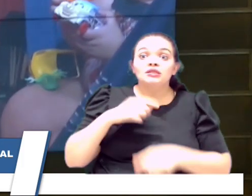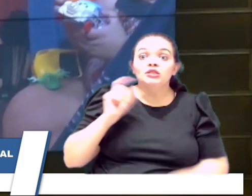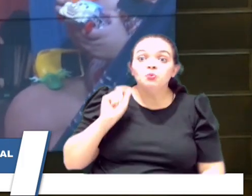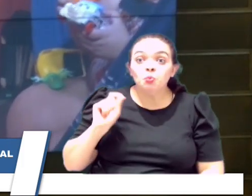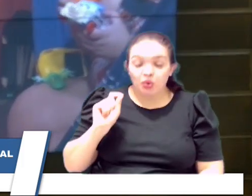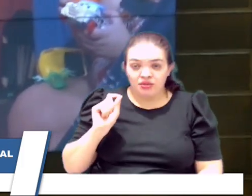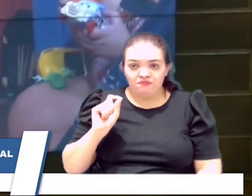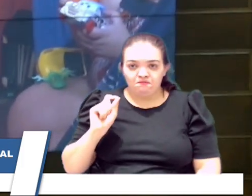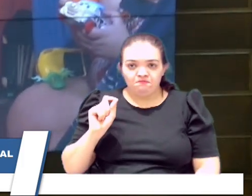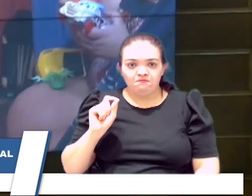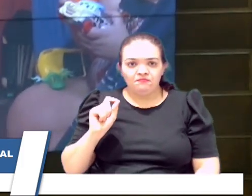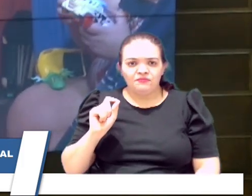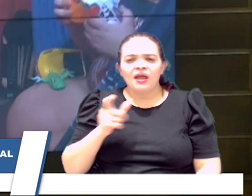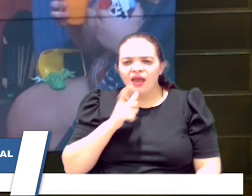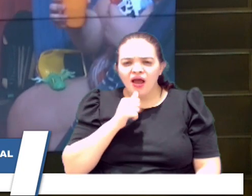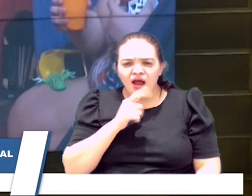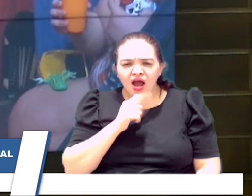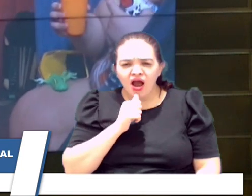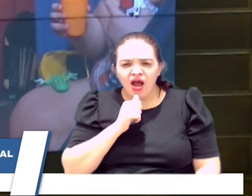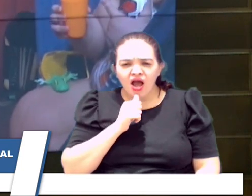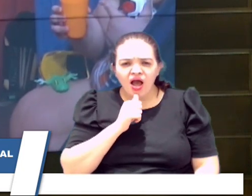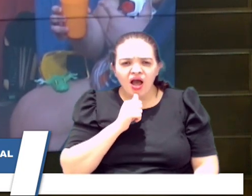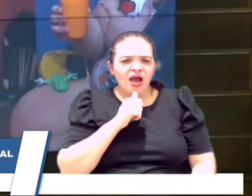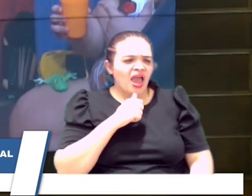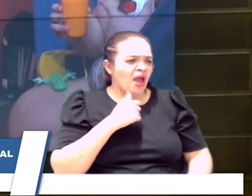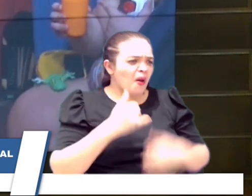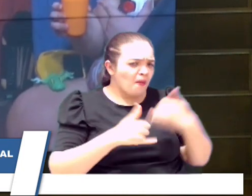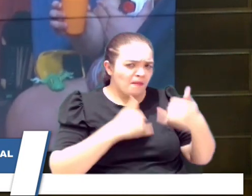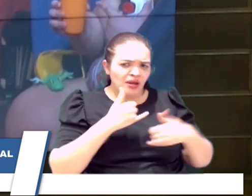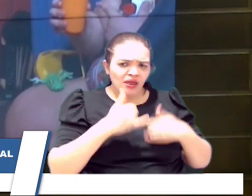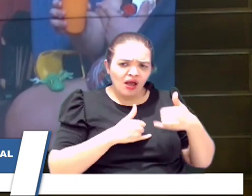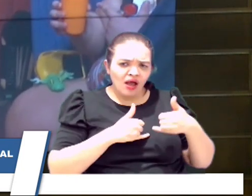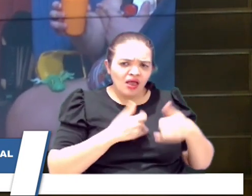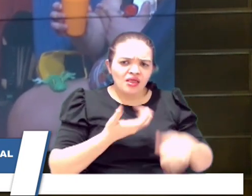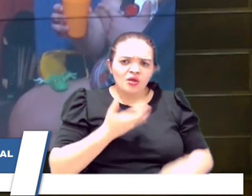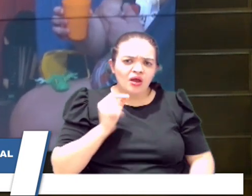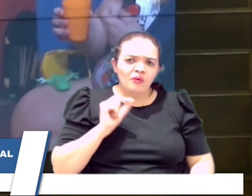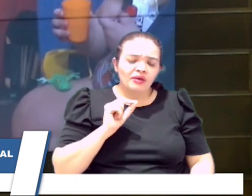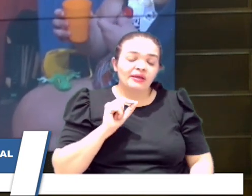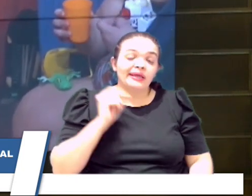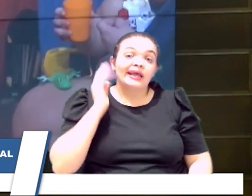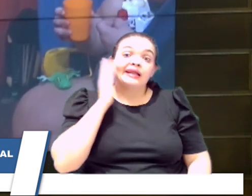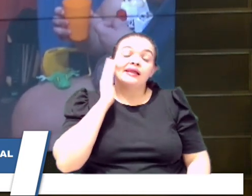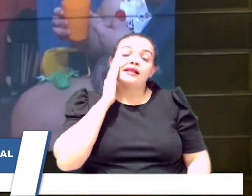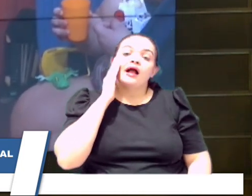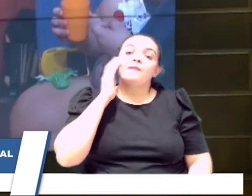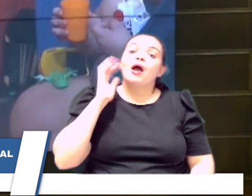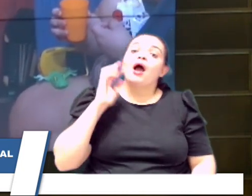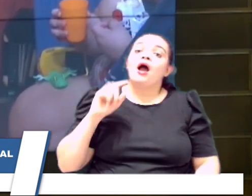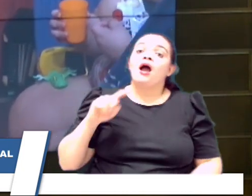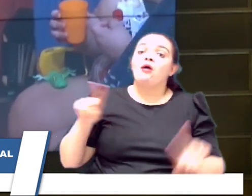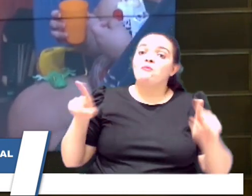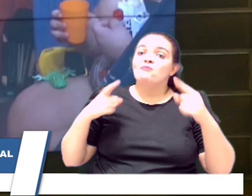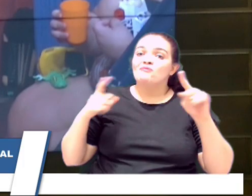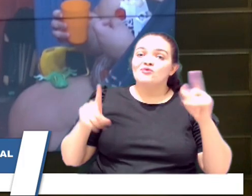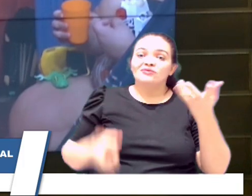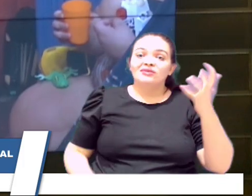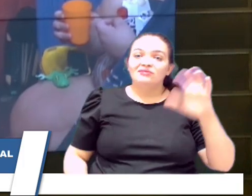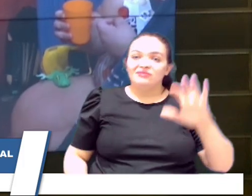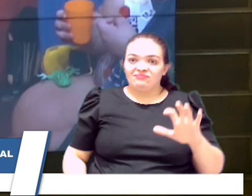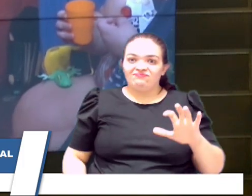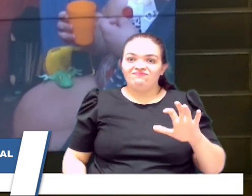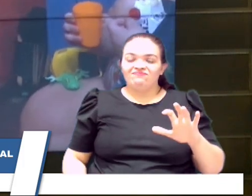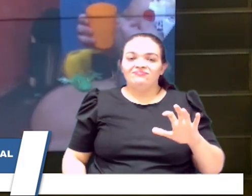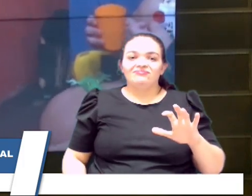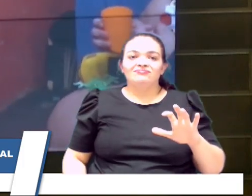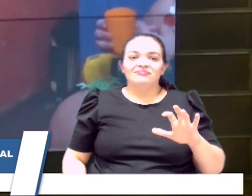Aí eu seria água, minha filha. Não é esse brinquedo que você quer? O que é? Até eu acertar. Ah, é a música que ela não quer. Então, era assim.